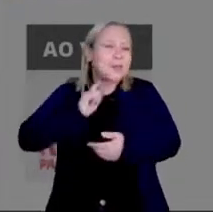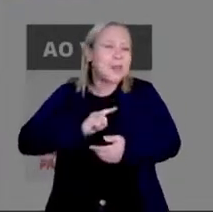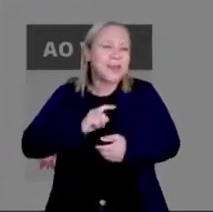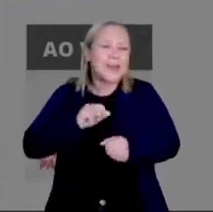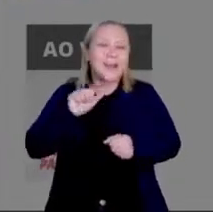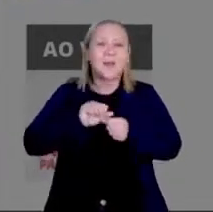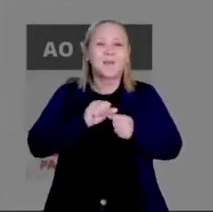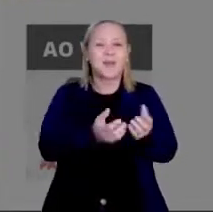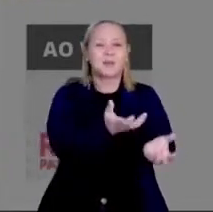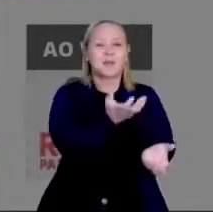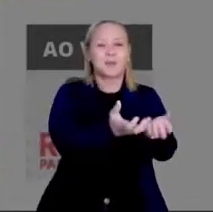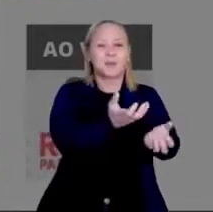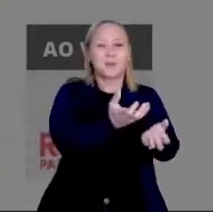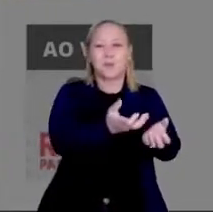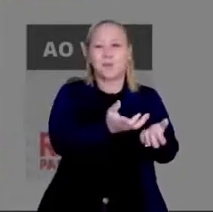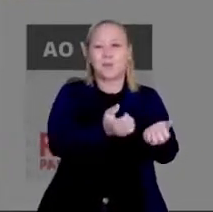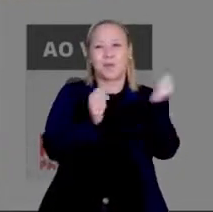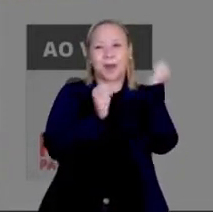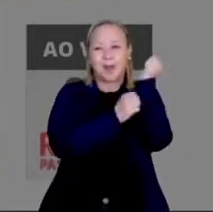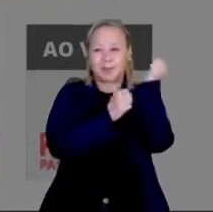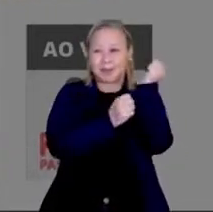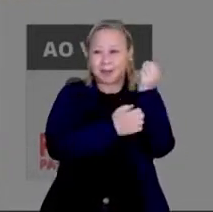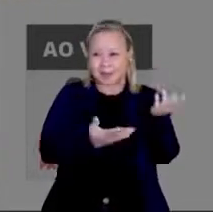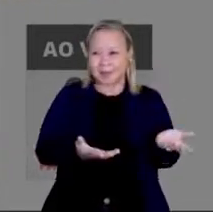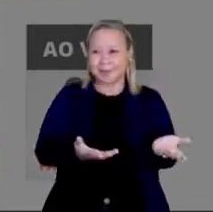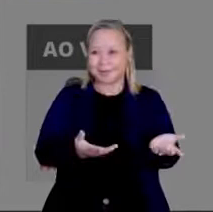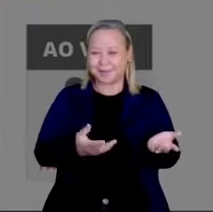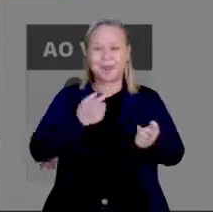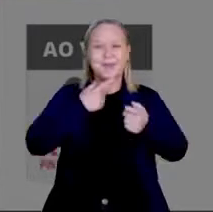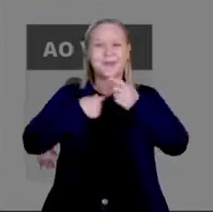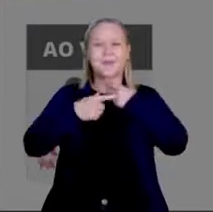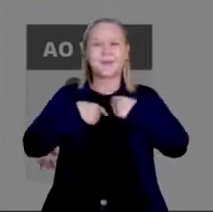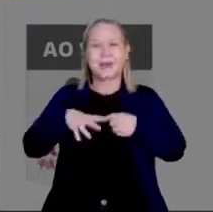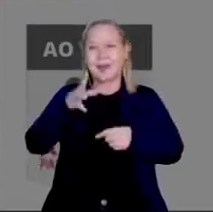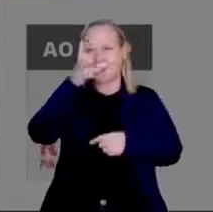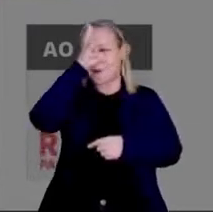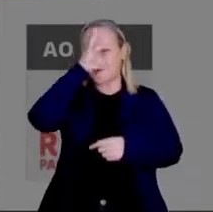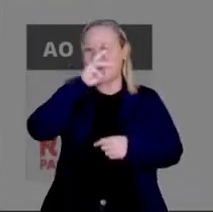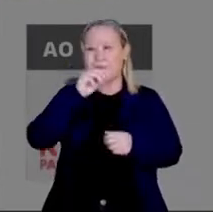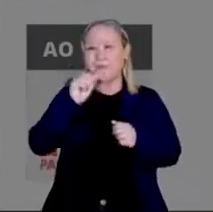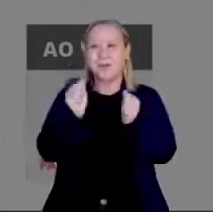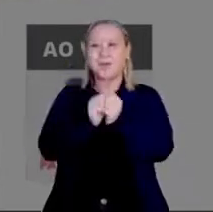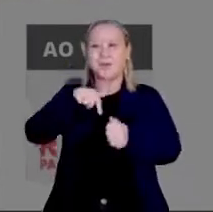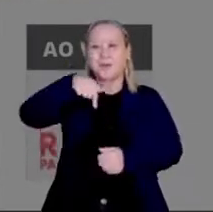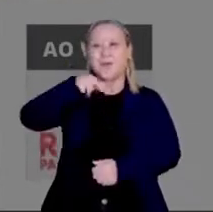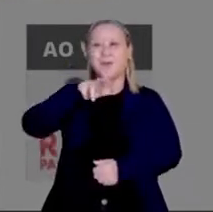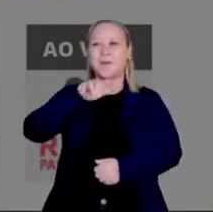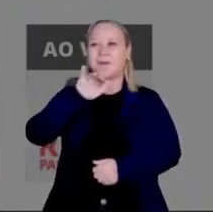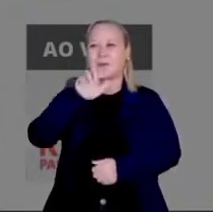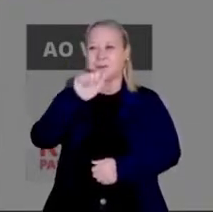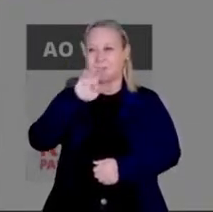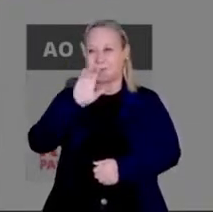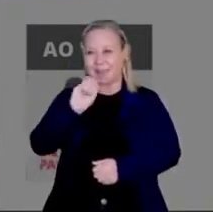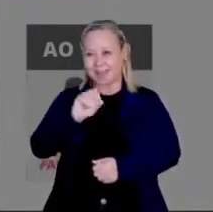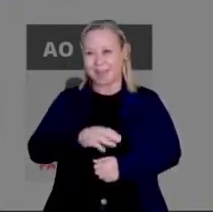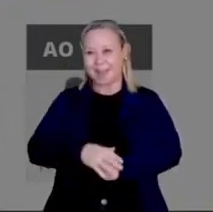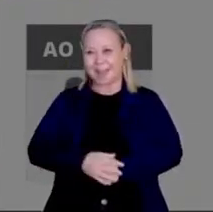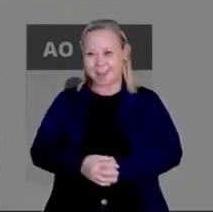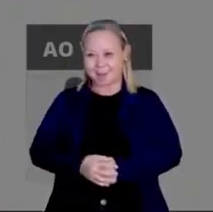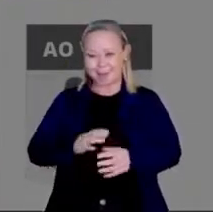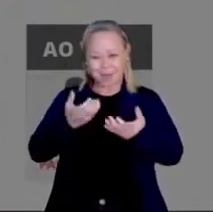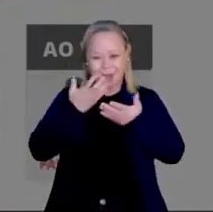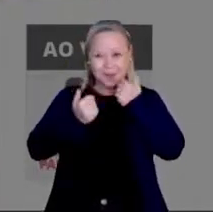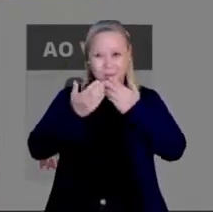tenho interesse de ir em Minas Gerais, porque em Minas Gerais eu sou grato a Minas Gerais pela quantidade de votos que Minas Gerais já me deu.